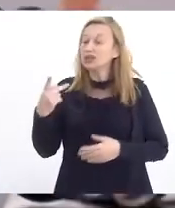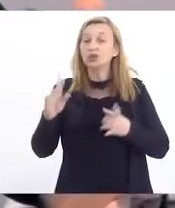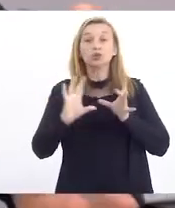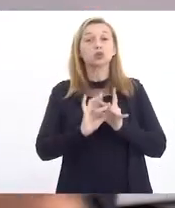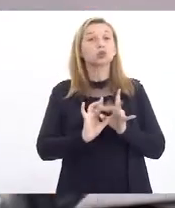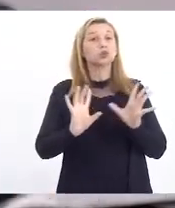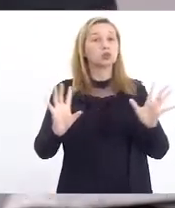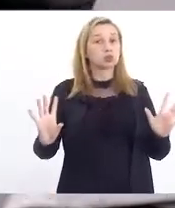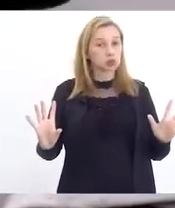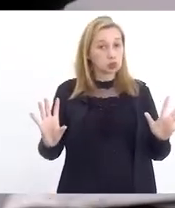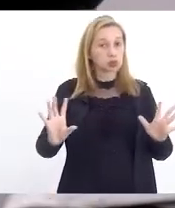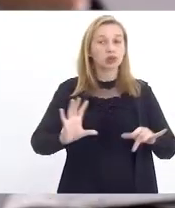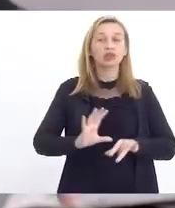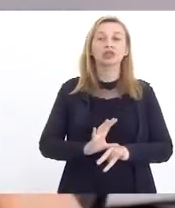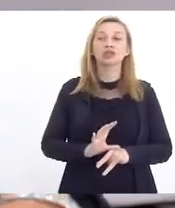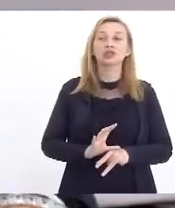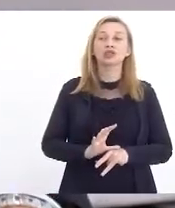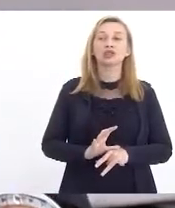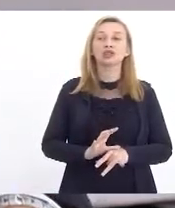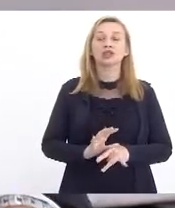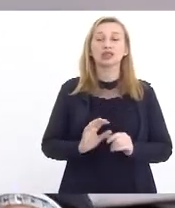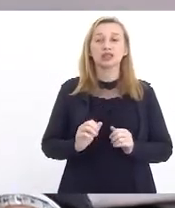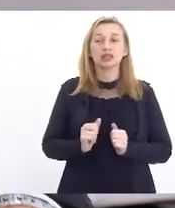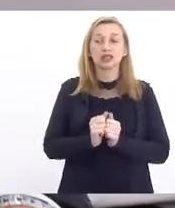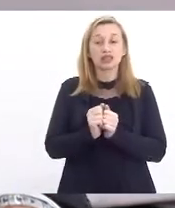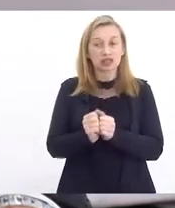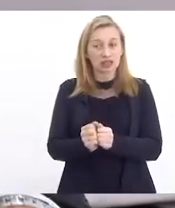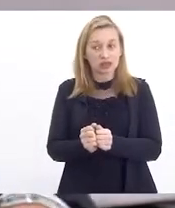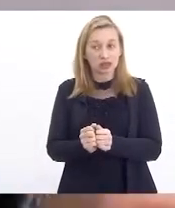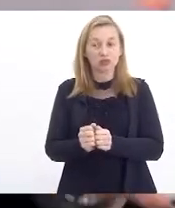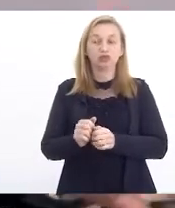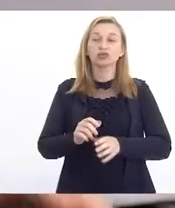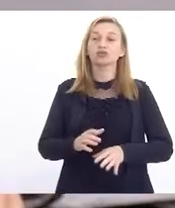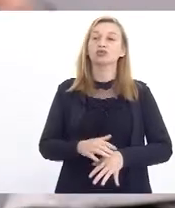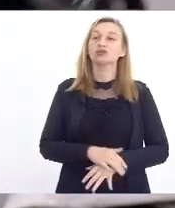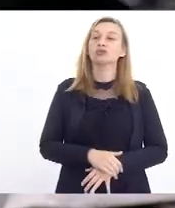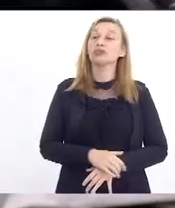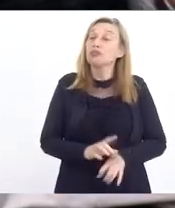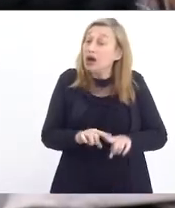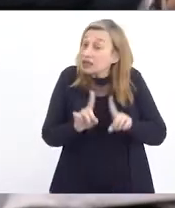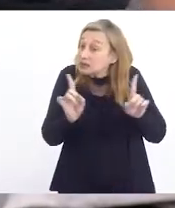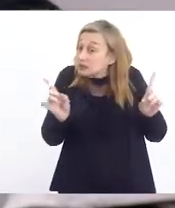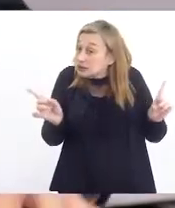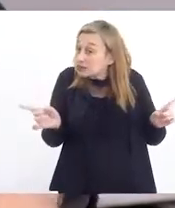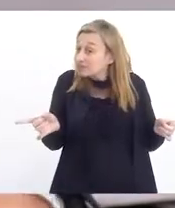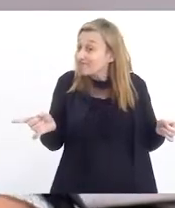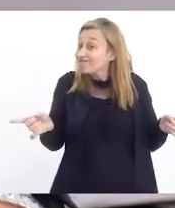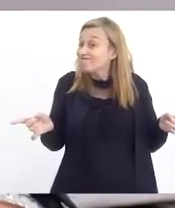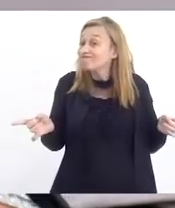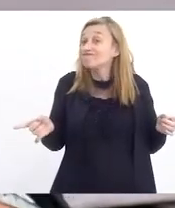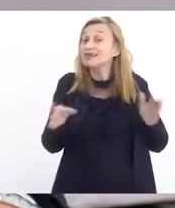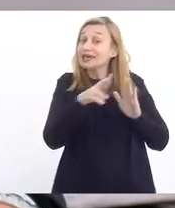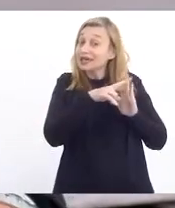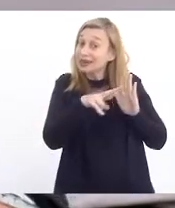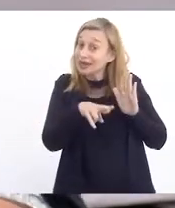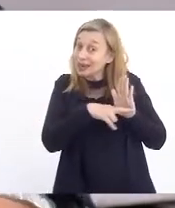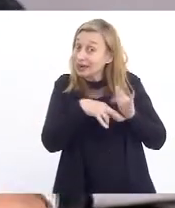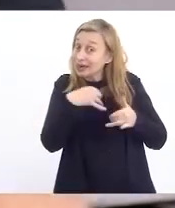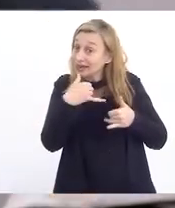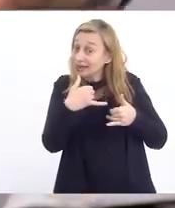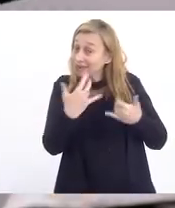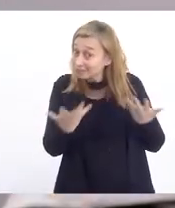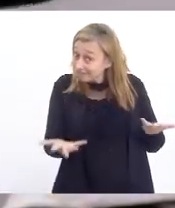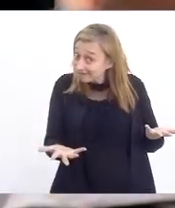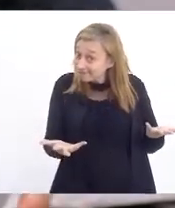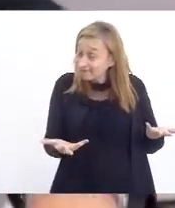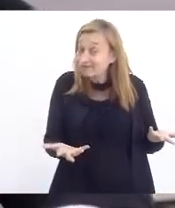independência, embarca nessas canoas. Mas é a regra do jogo. E